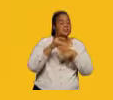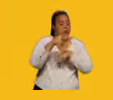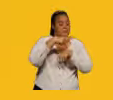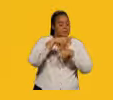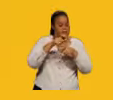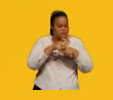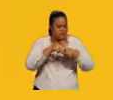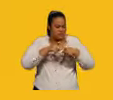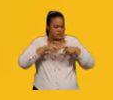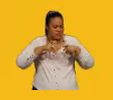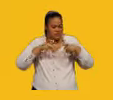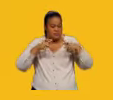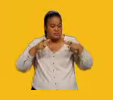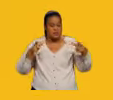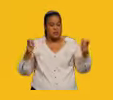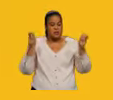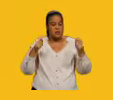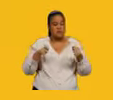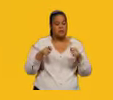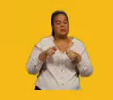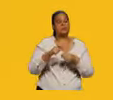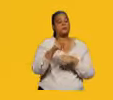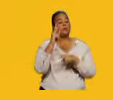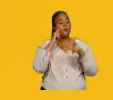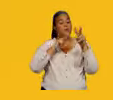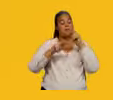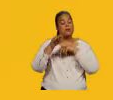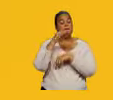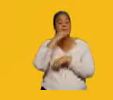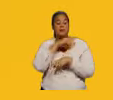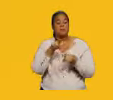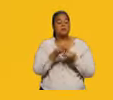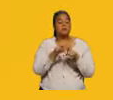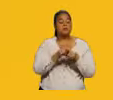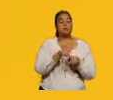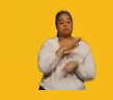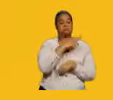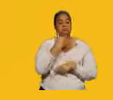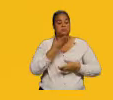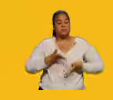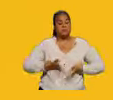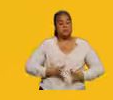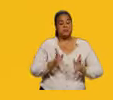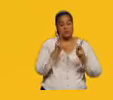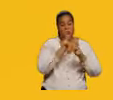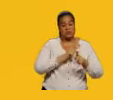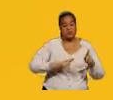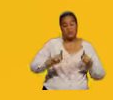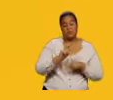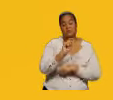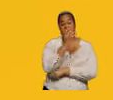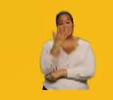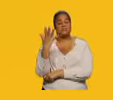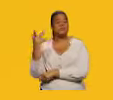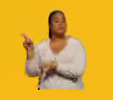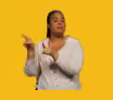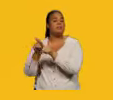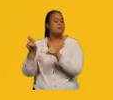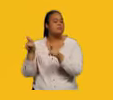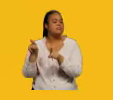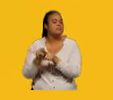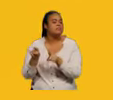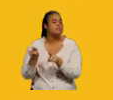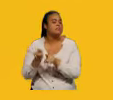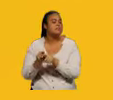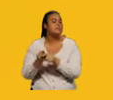eu preciso considerar o crescimento vegetativo taxa de natalidade mortalidade e preciso considerar